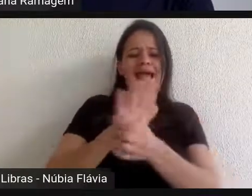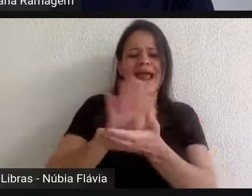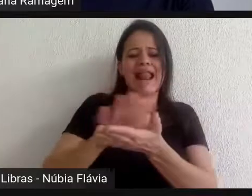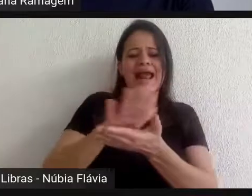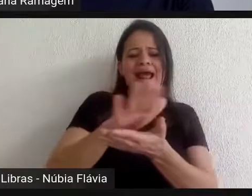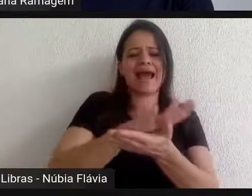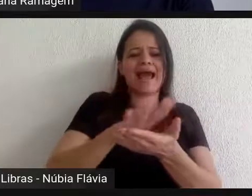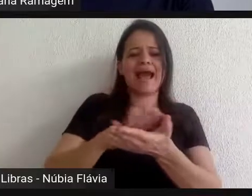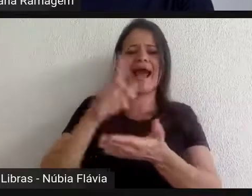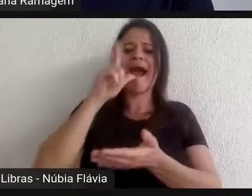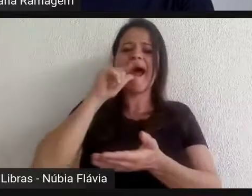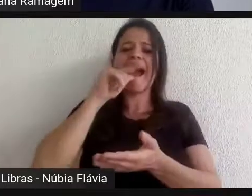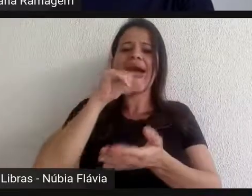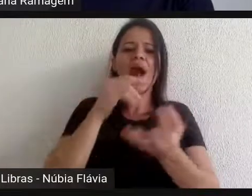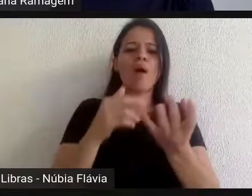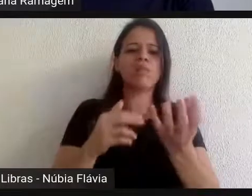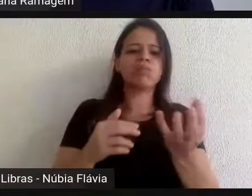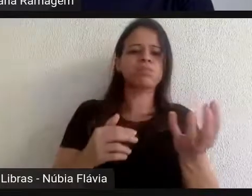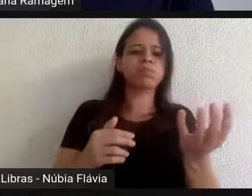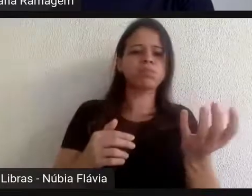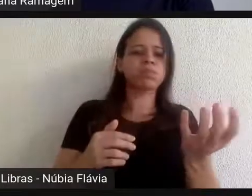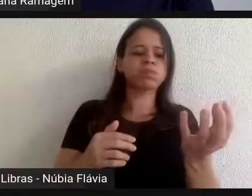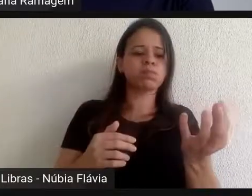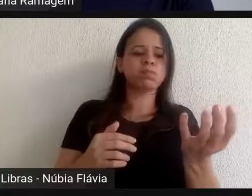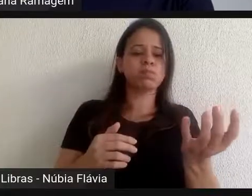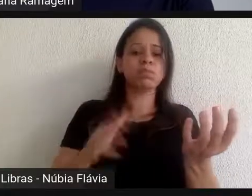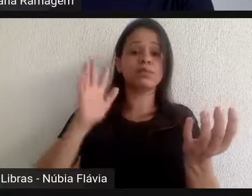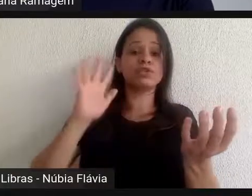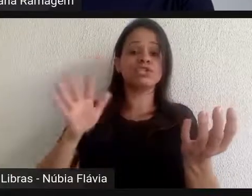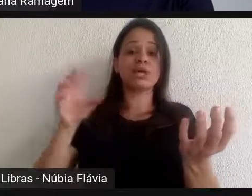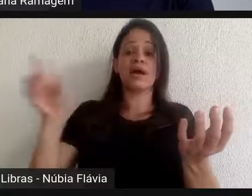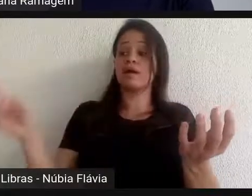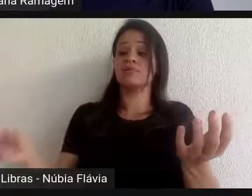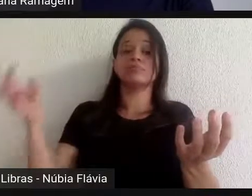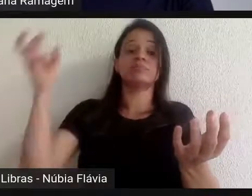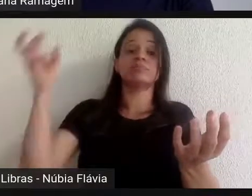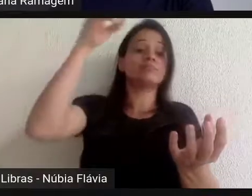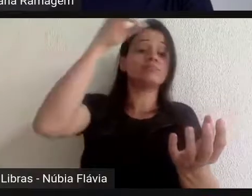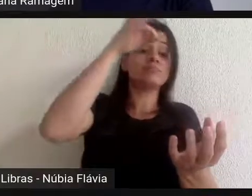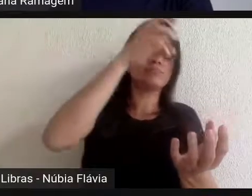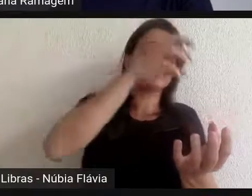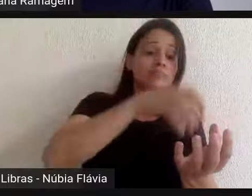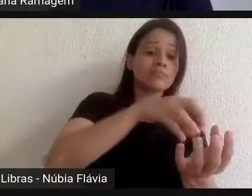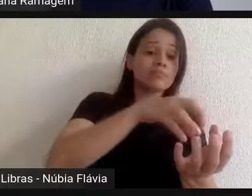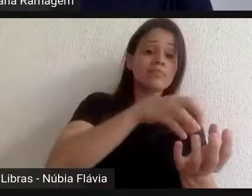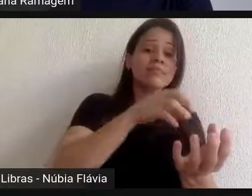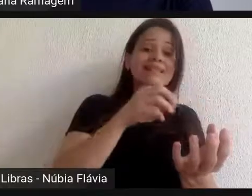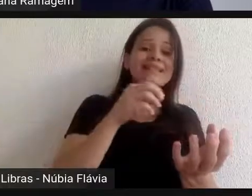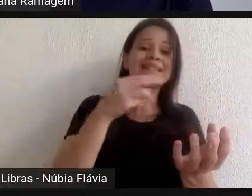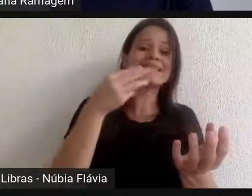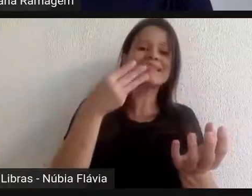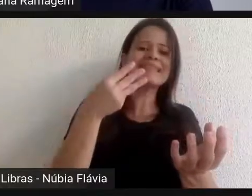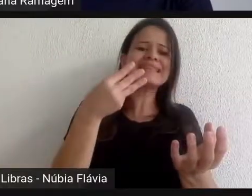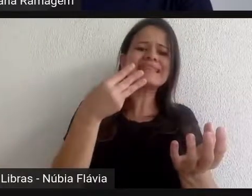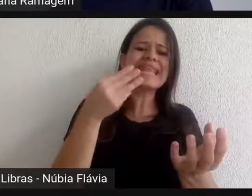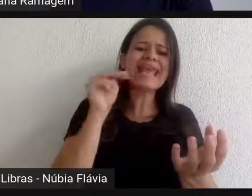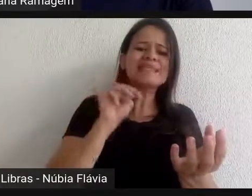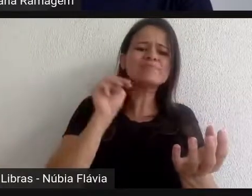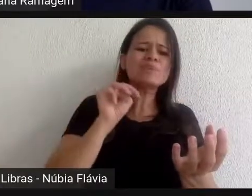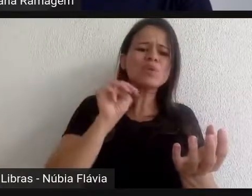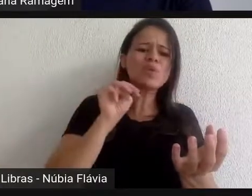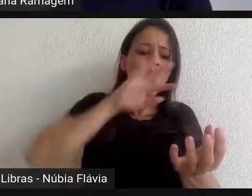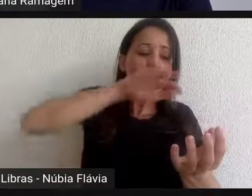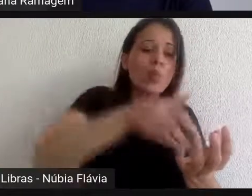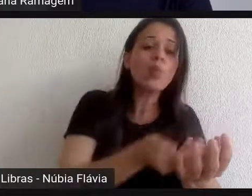deixar a água fervendo. Quando a água estiver fervendo, você vai jogar os vegetais na água, você vai deixar uns 3